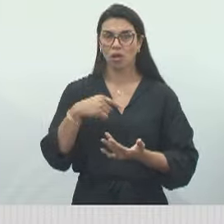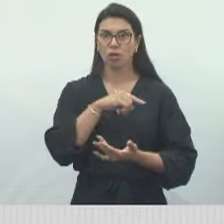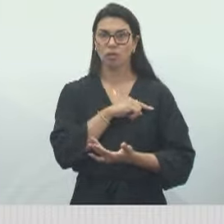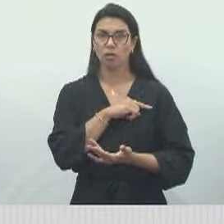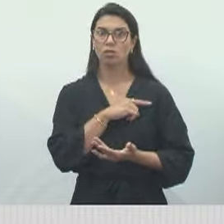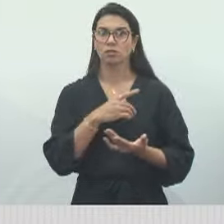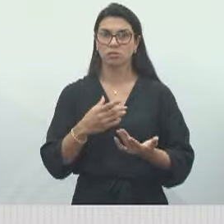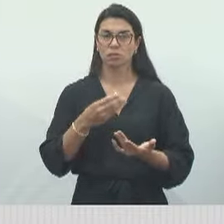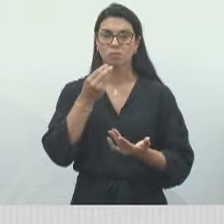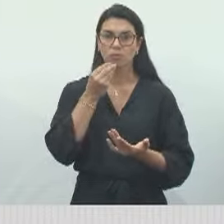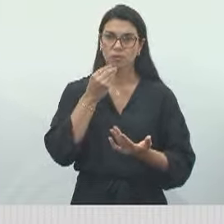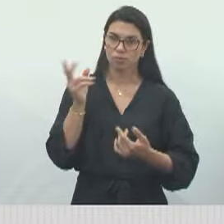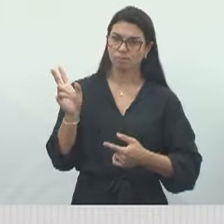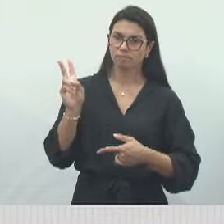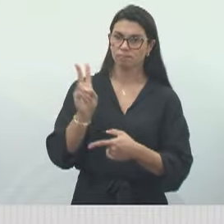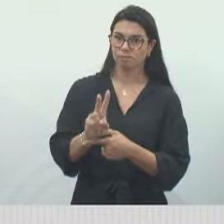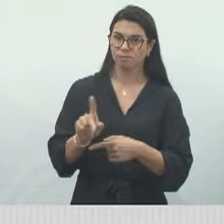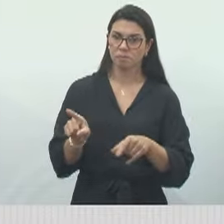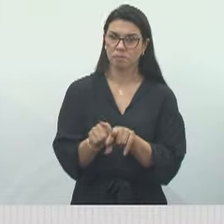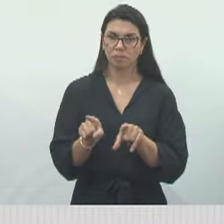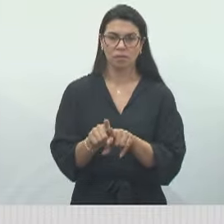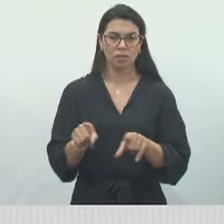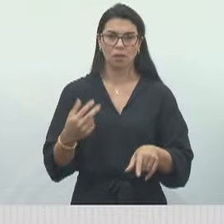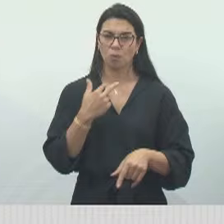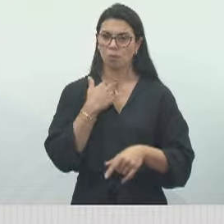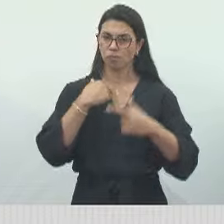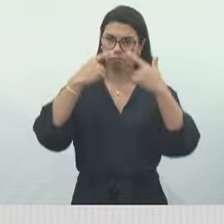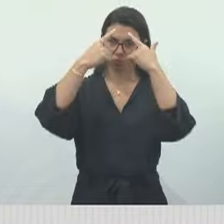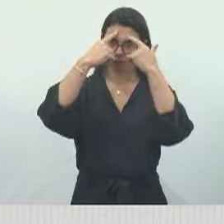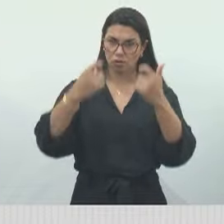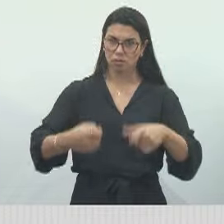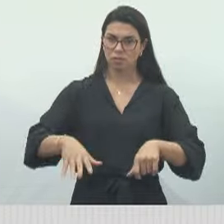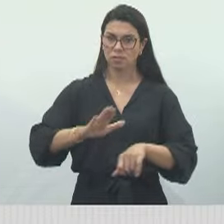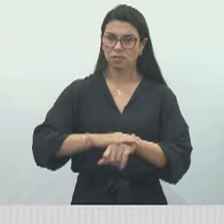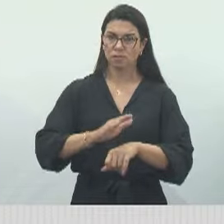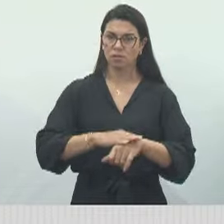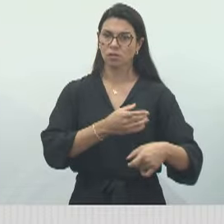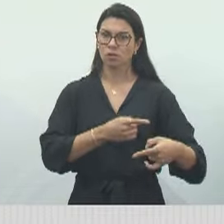deles, não agredi-los, não violentá-los, ok?